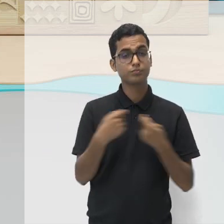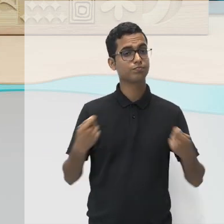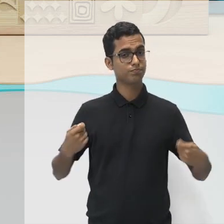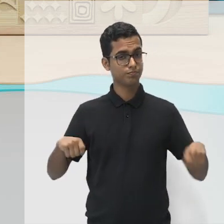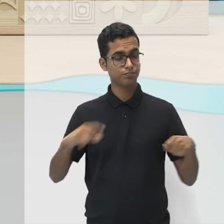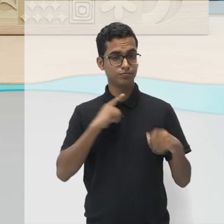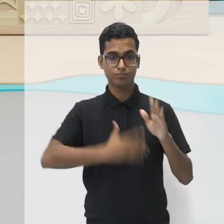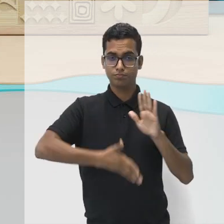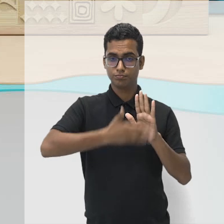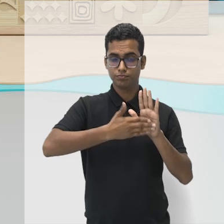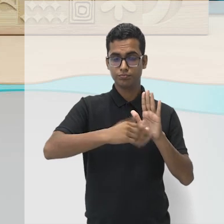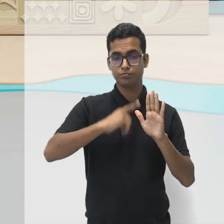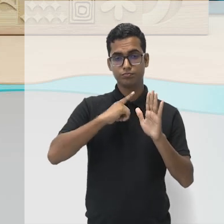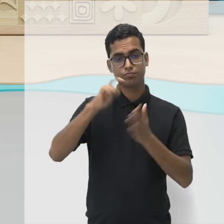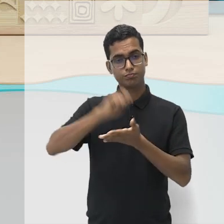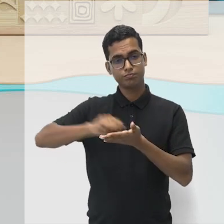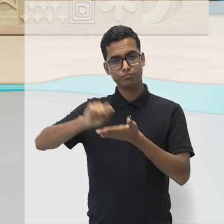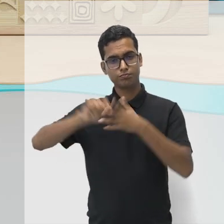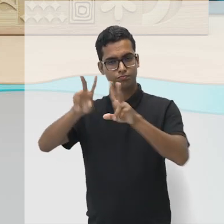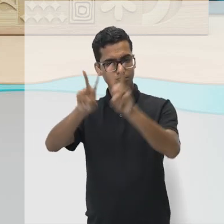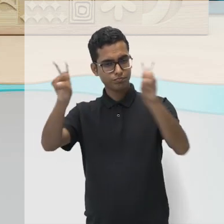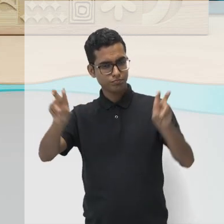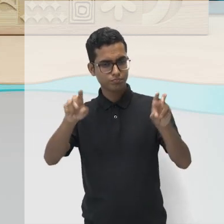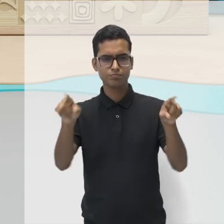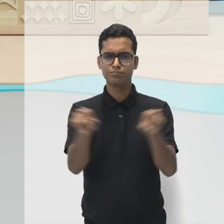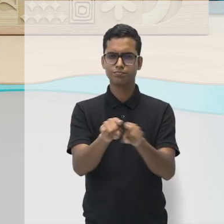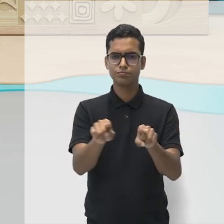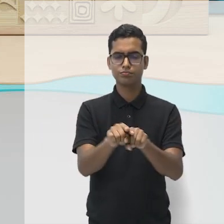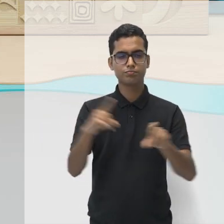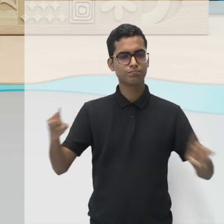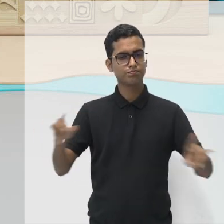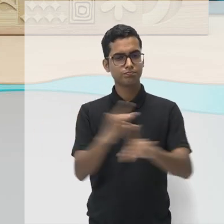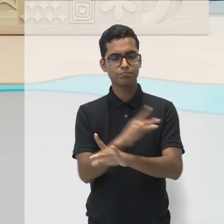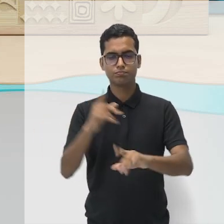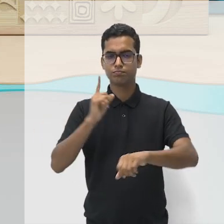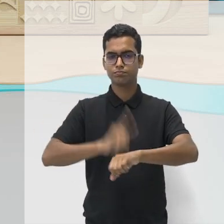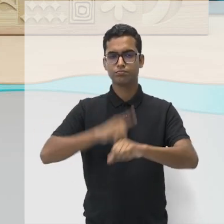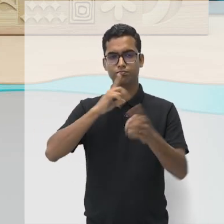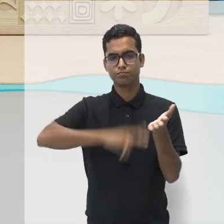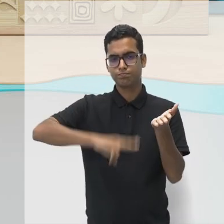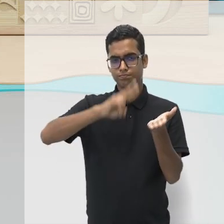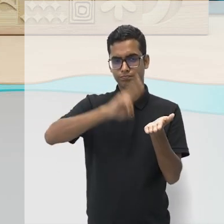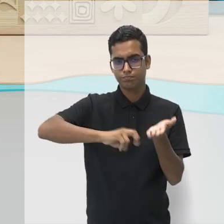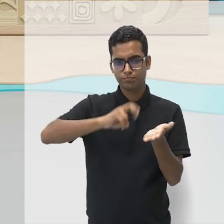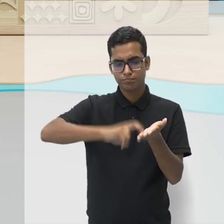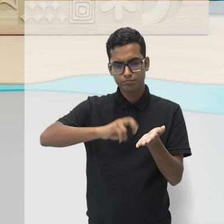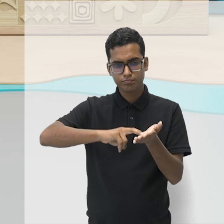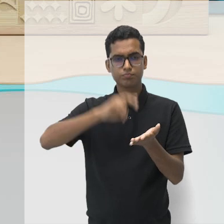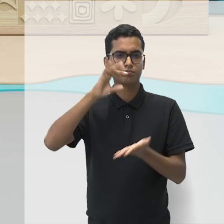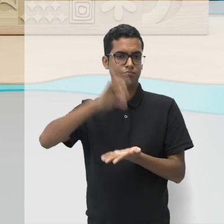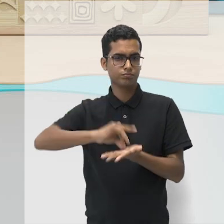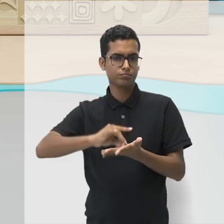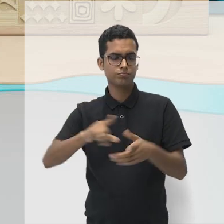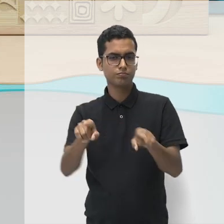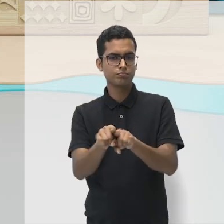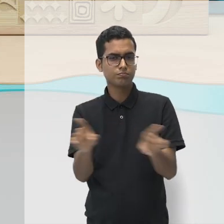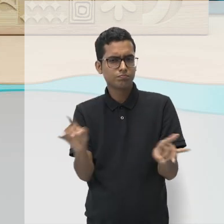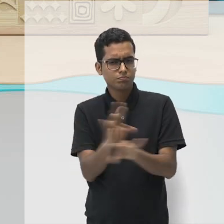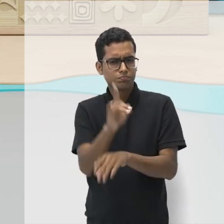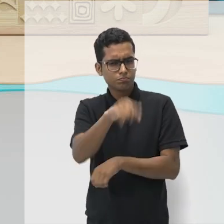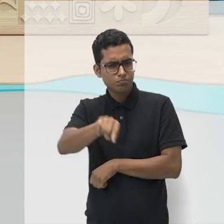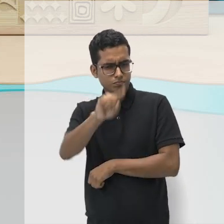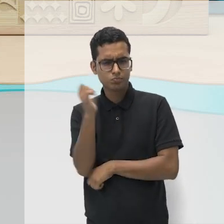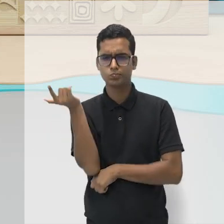se propor a escrever sobre determinado assunto, mas estar preparado vocabulariamente, falando, né, com esse vocabulário pronto para